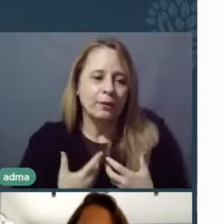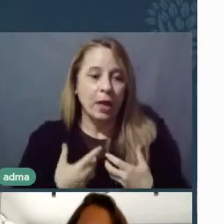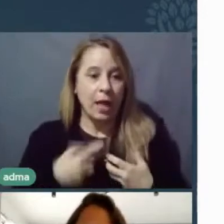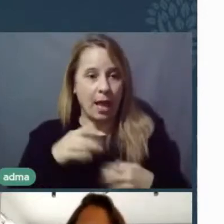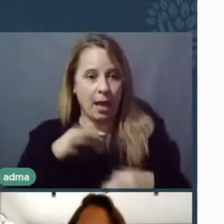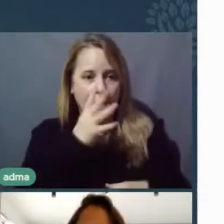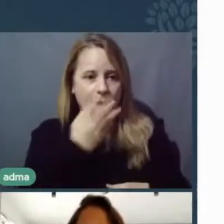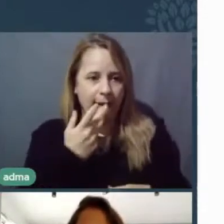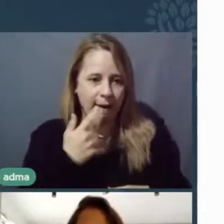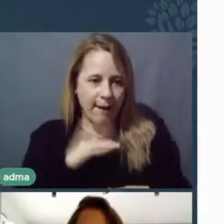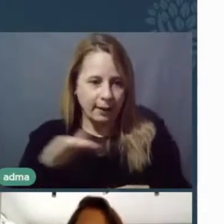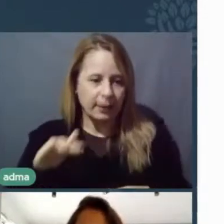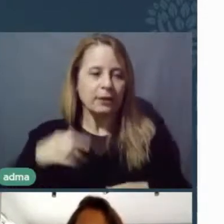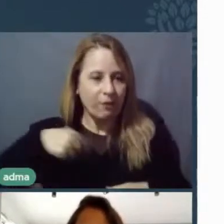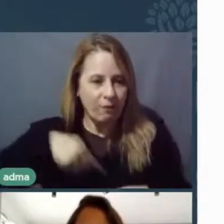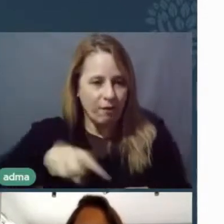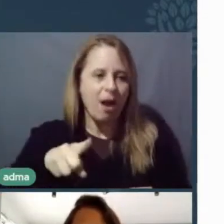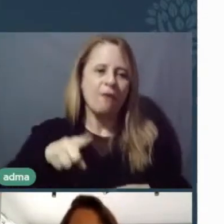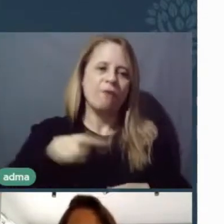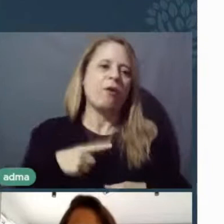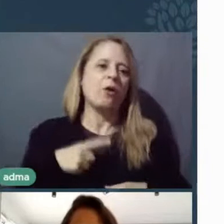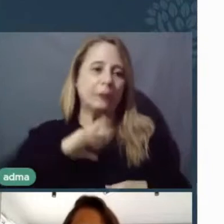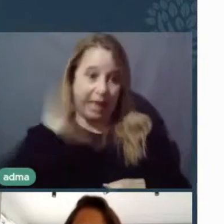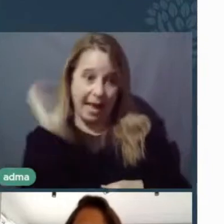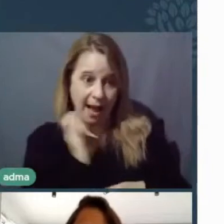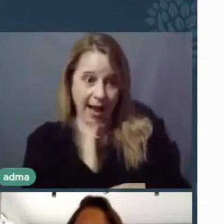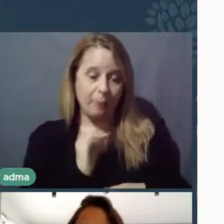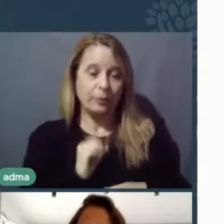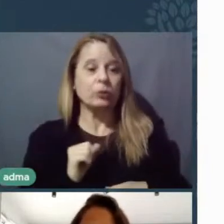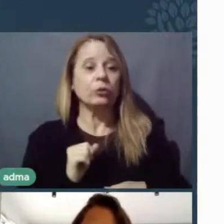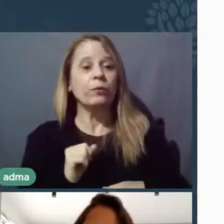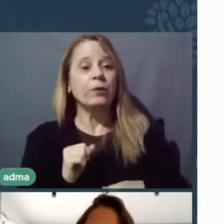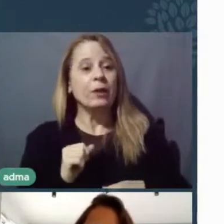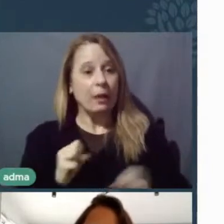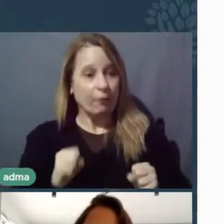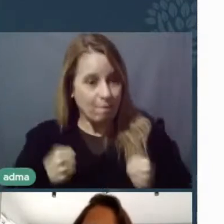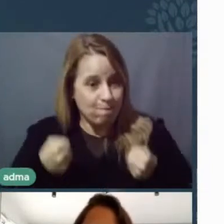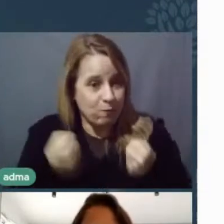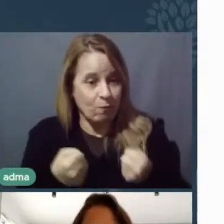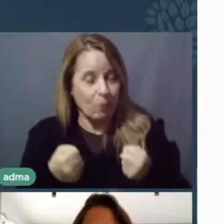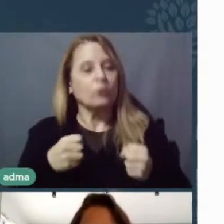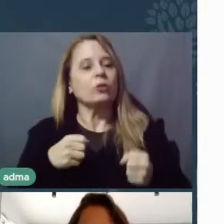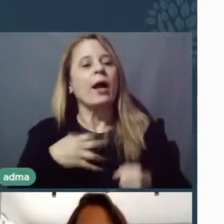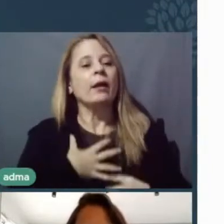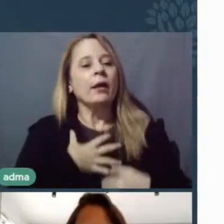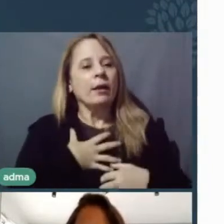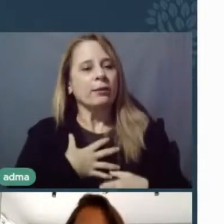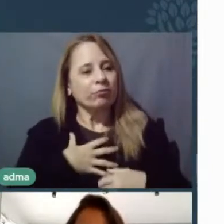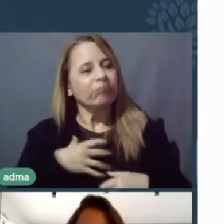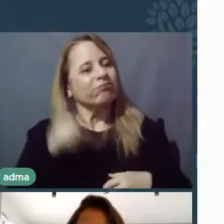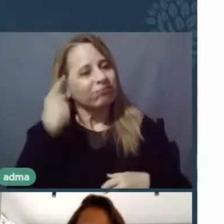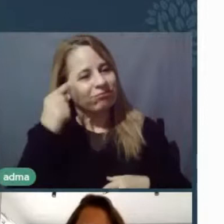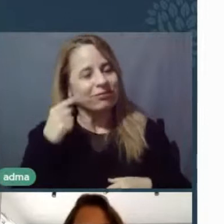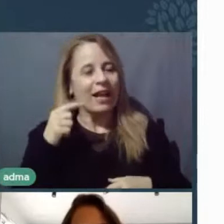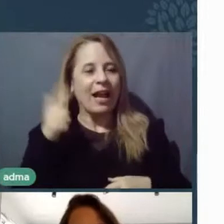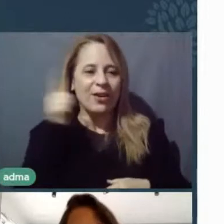um movimento com mais rapidez, com mais atitude, de tal maneira que ela tem um gasto energético